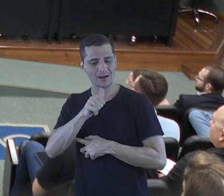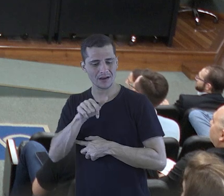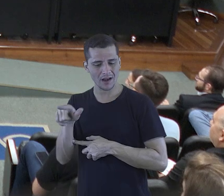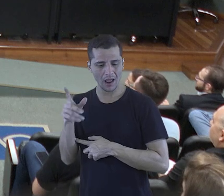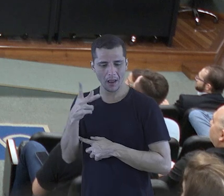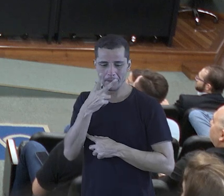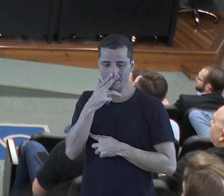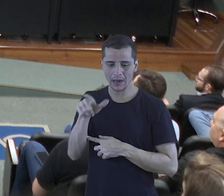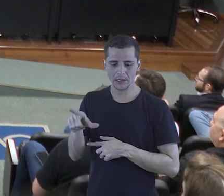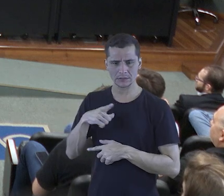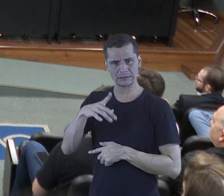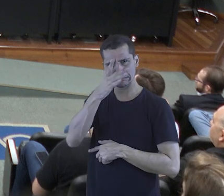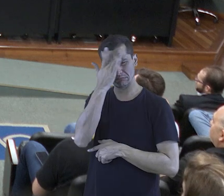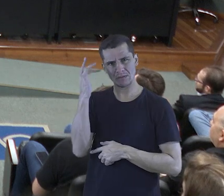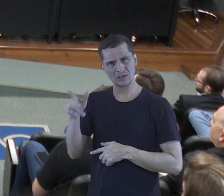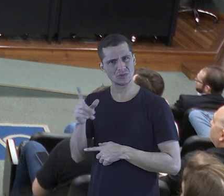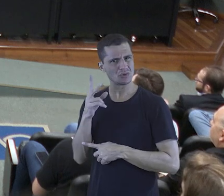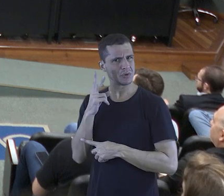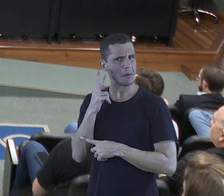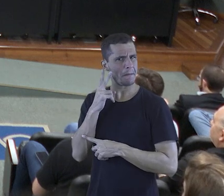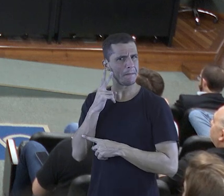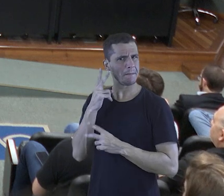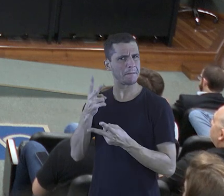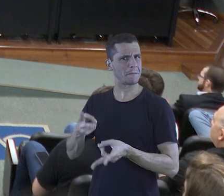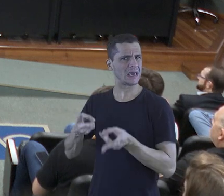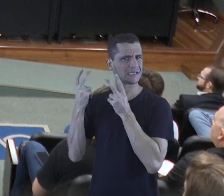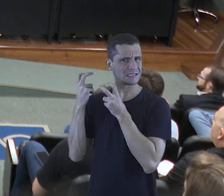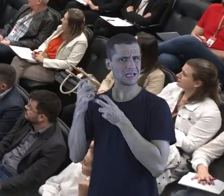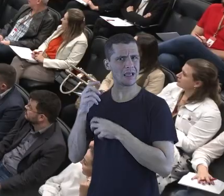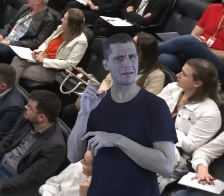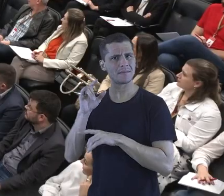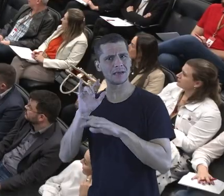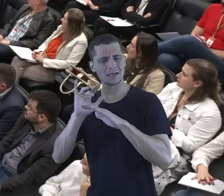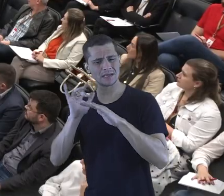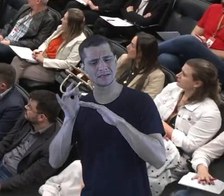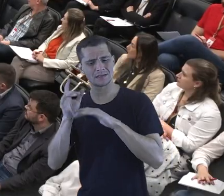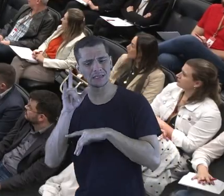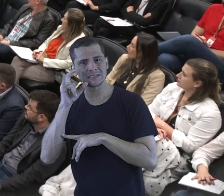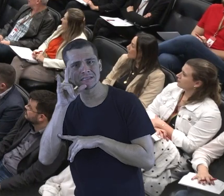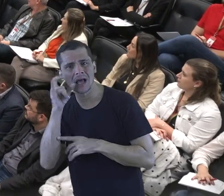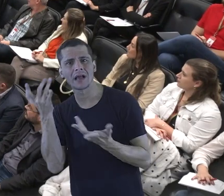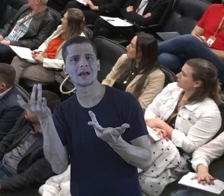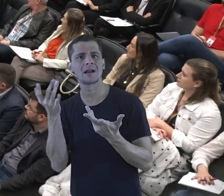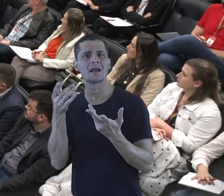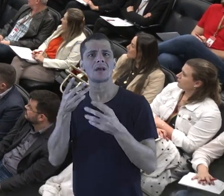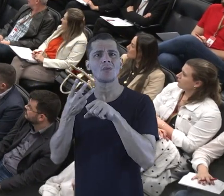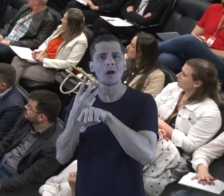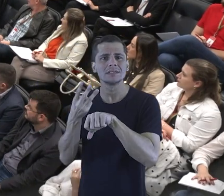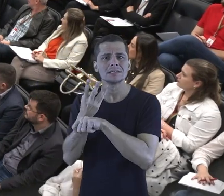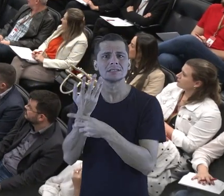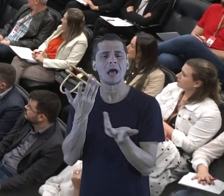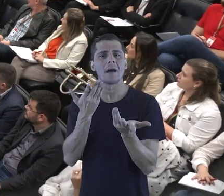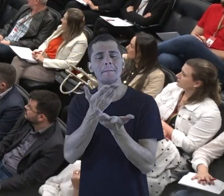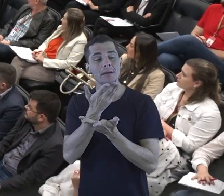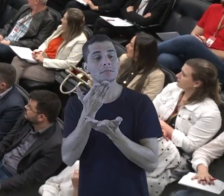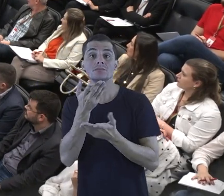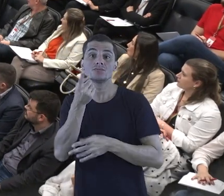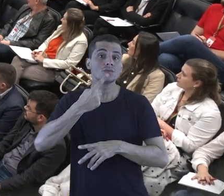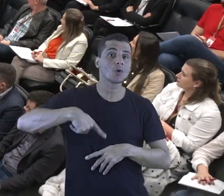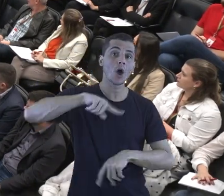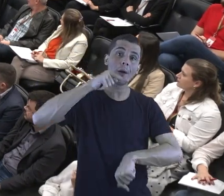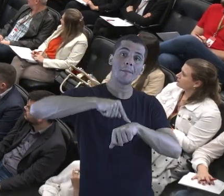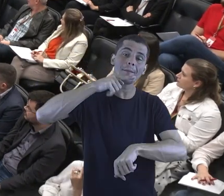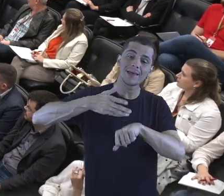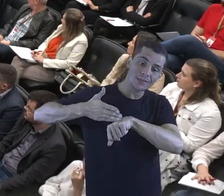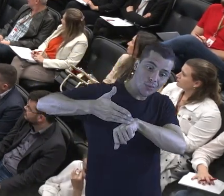Feminina. Notícia de Bolsa Feminina. Daí você pensa assim, mas tem alguém me escutando? Claro que tem. E você concordou com isso? Quem